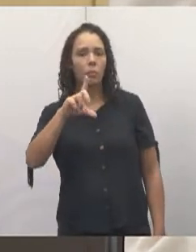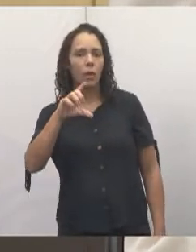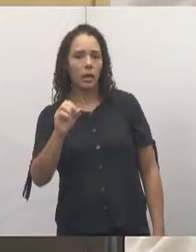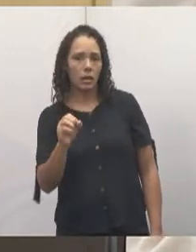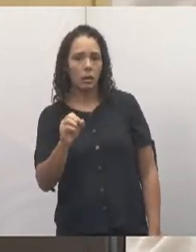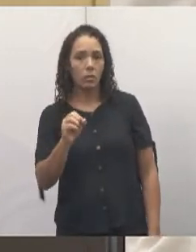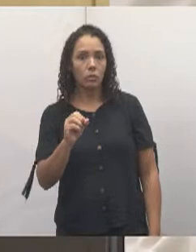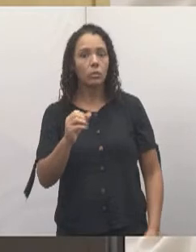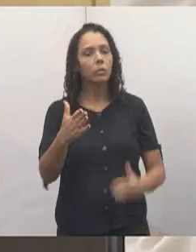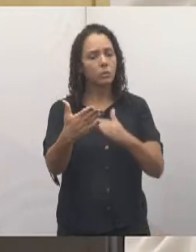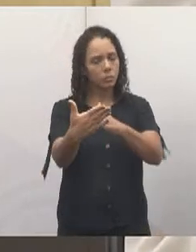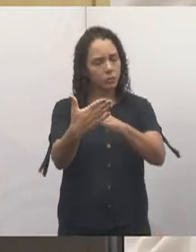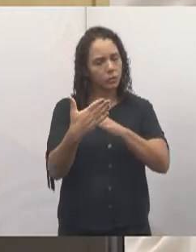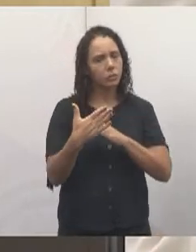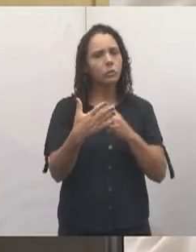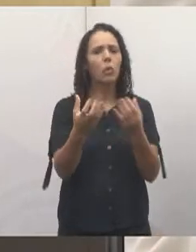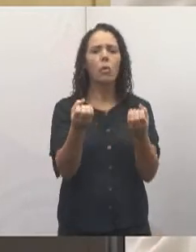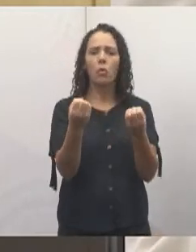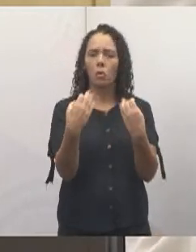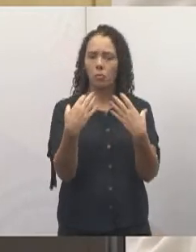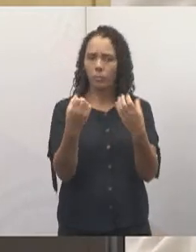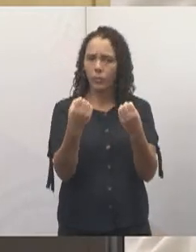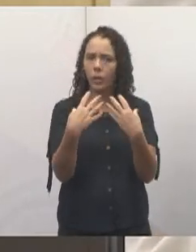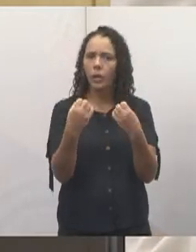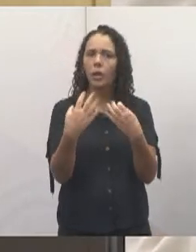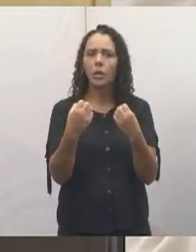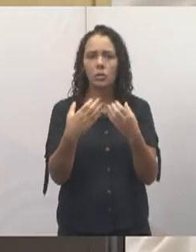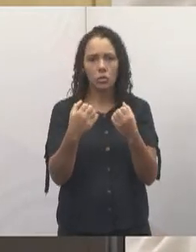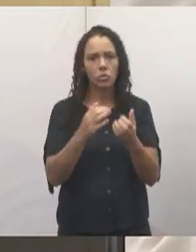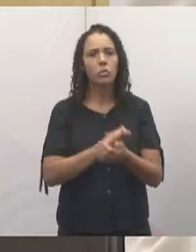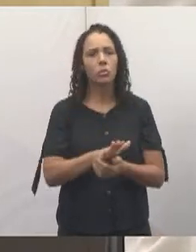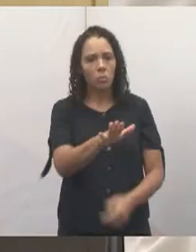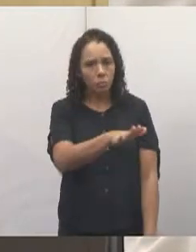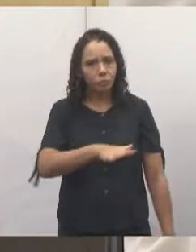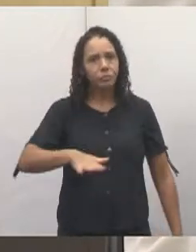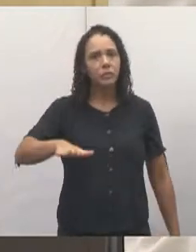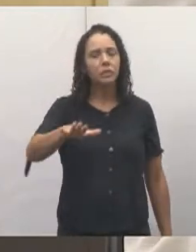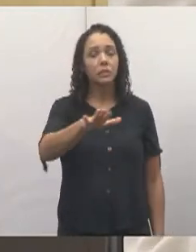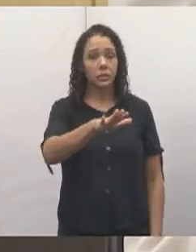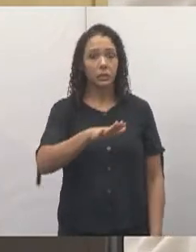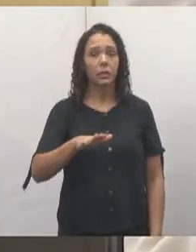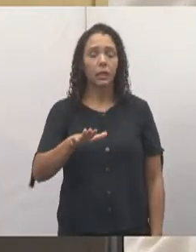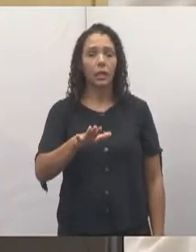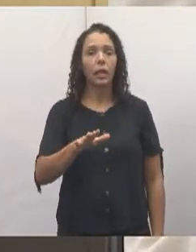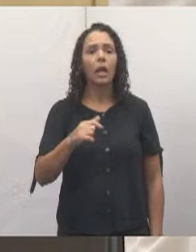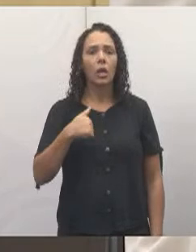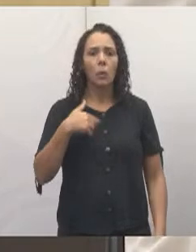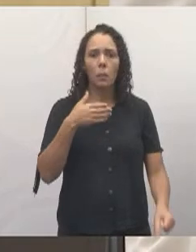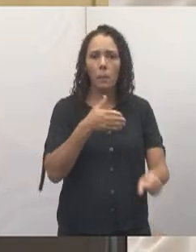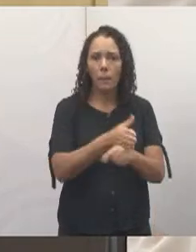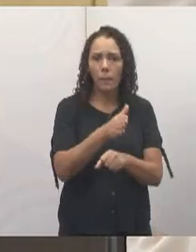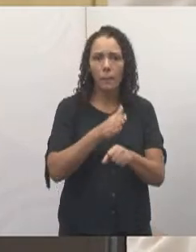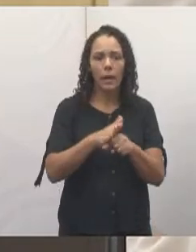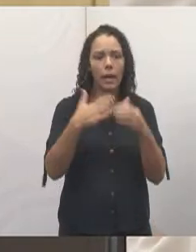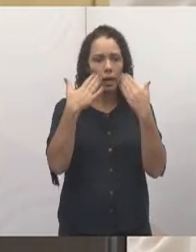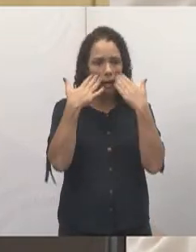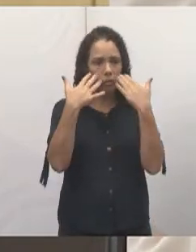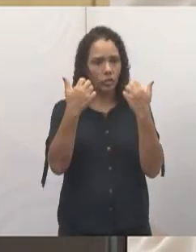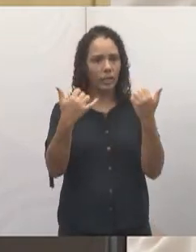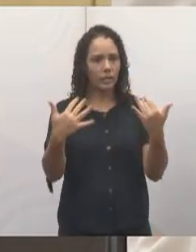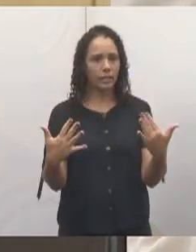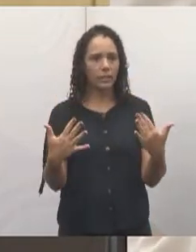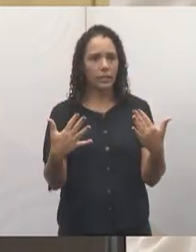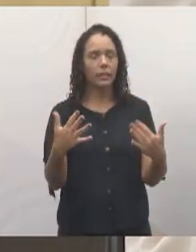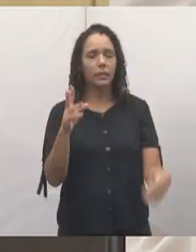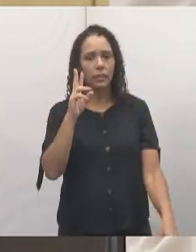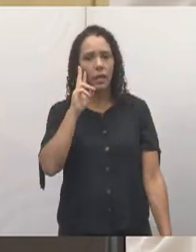me abraçou e me ensinou muito sobre essa área jurídica. Então, participava de audiências, via os